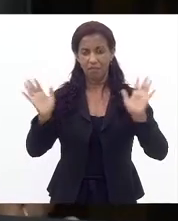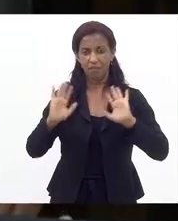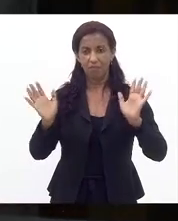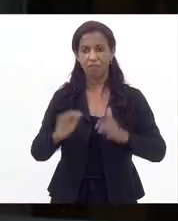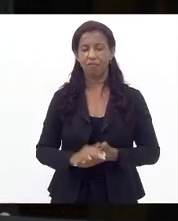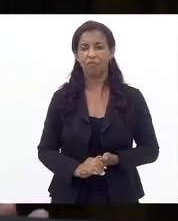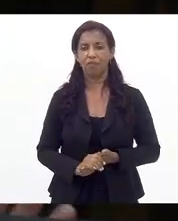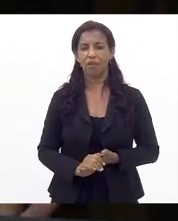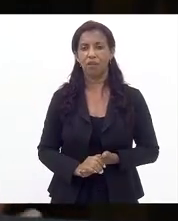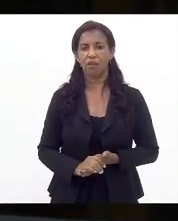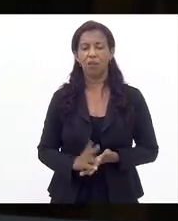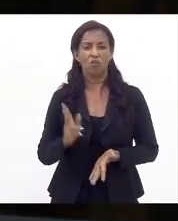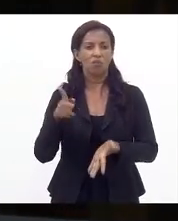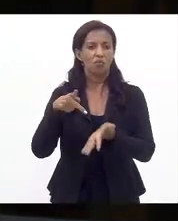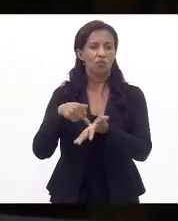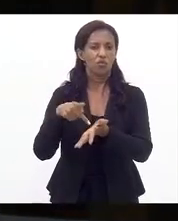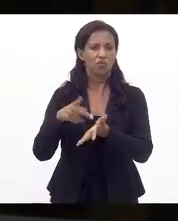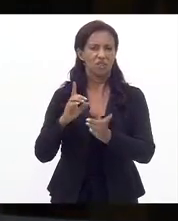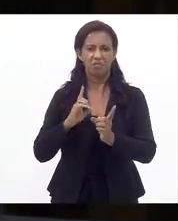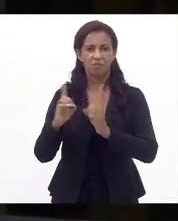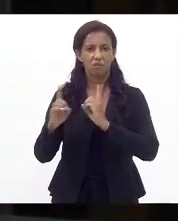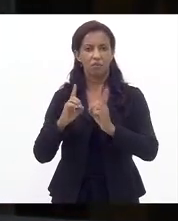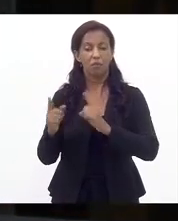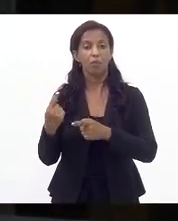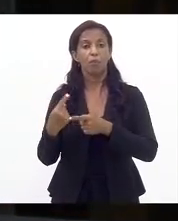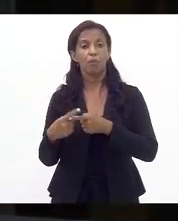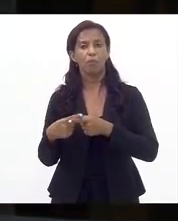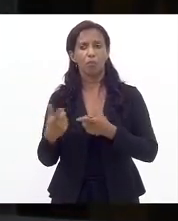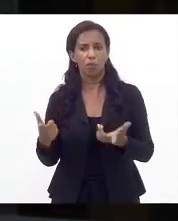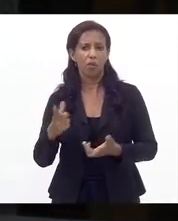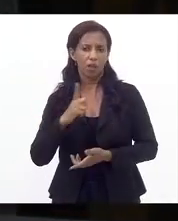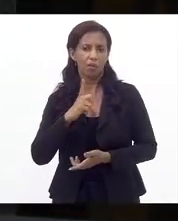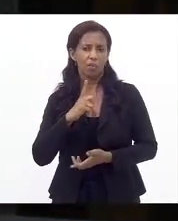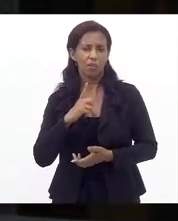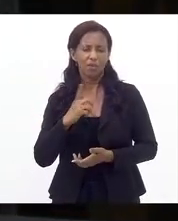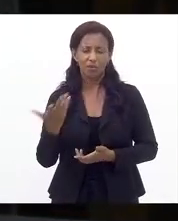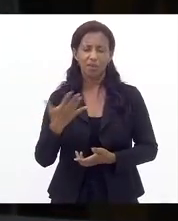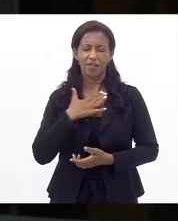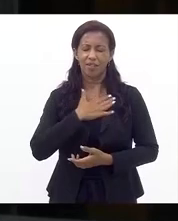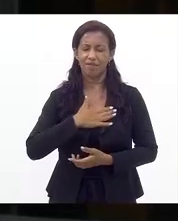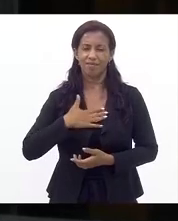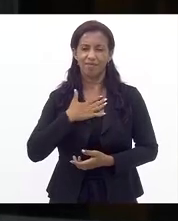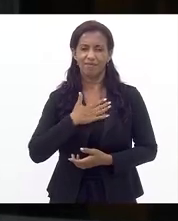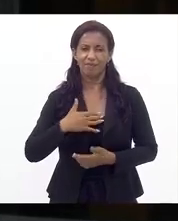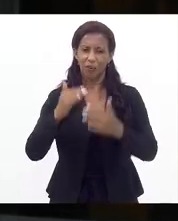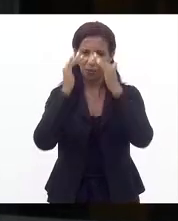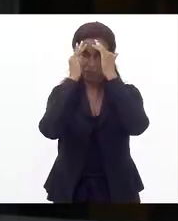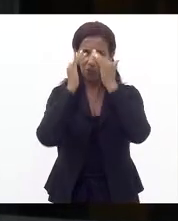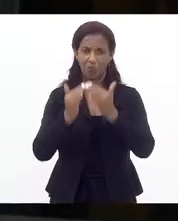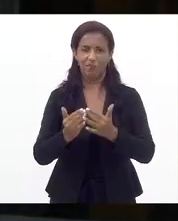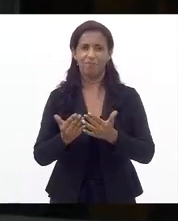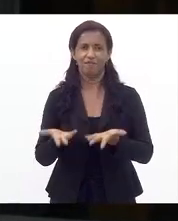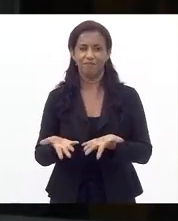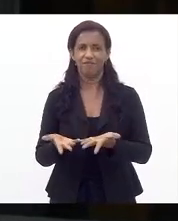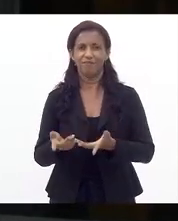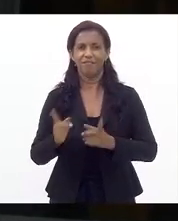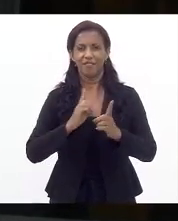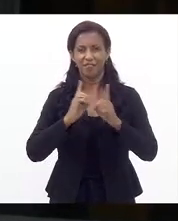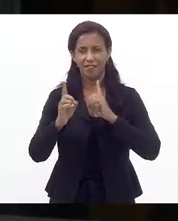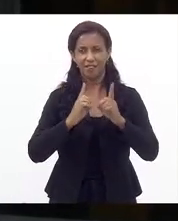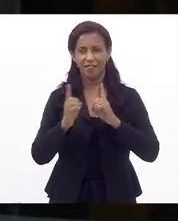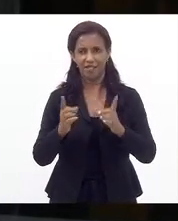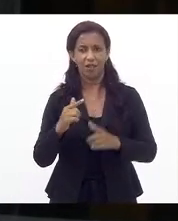não vou de verdade fazer essa te bate porque mas eu teria a maior honra e maior prazer em